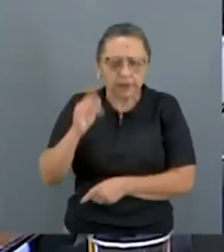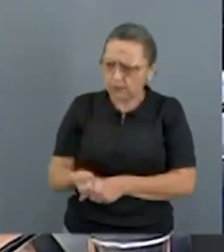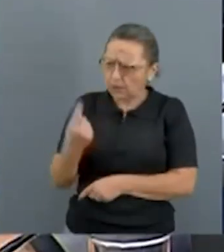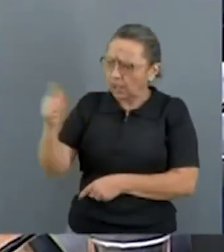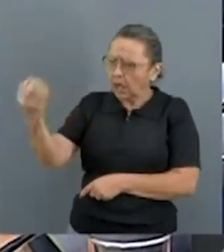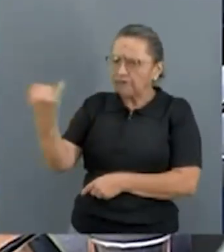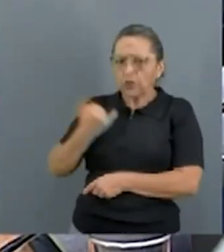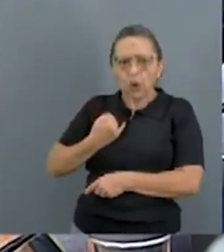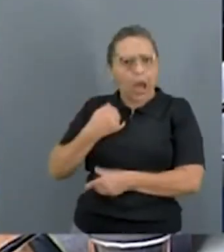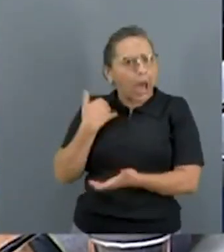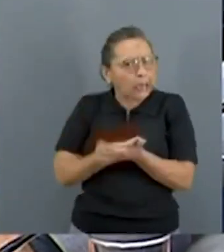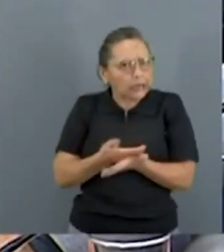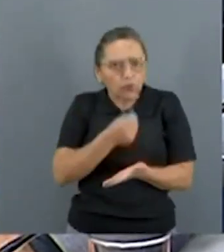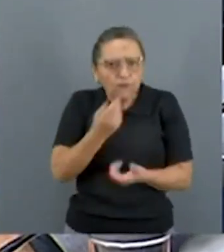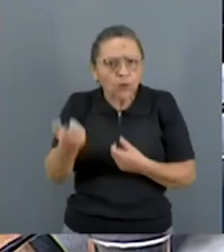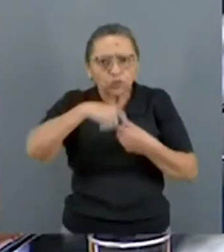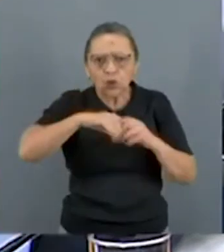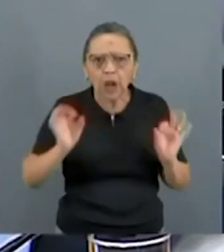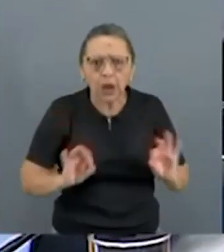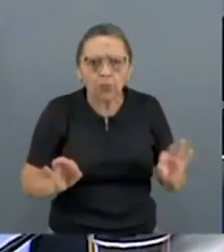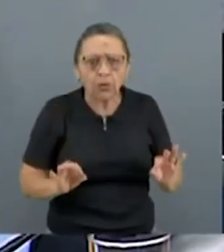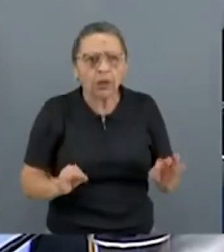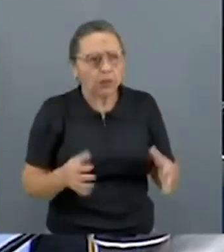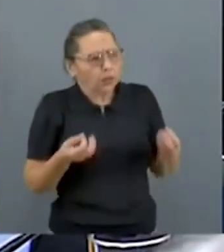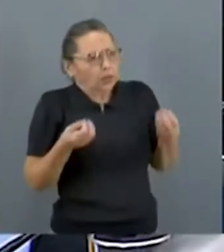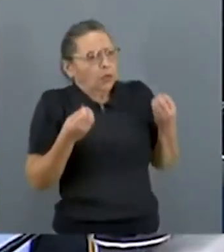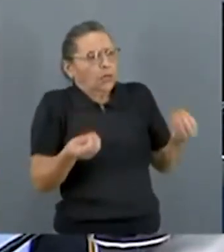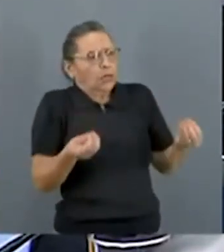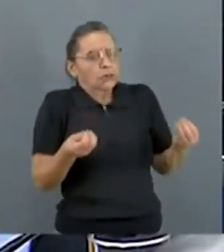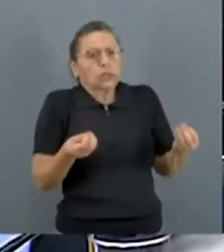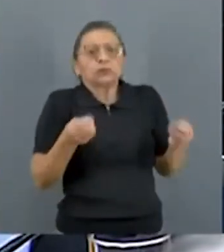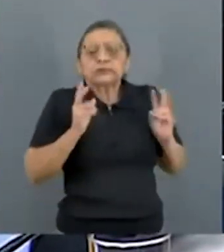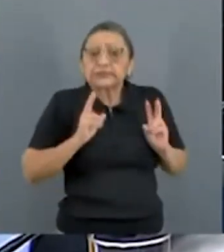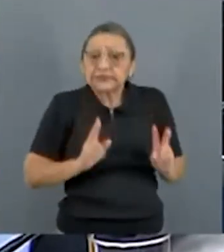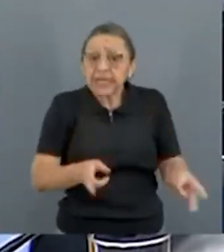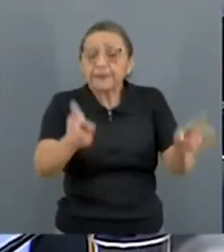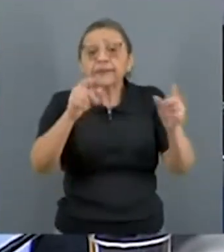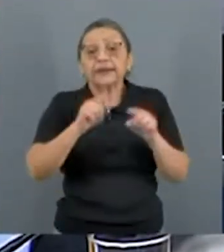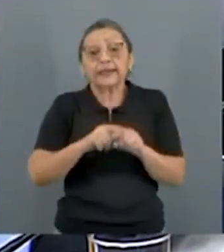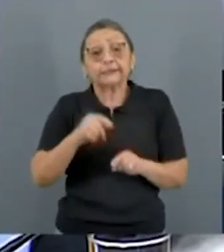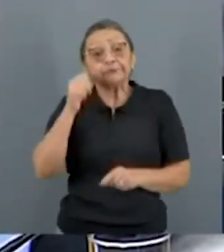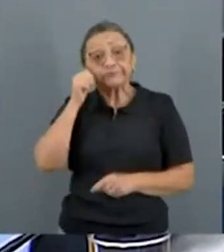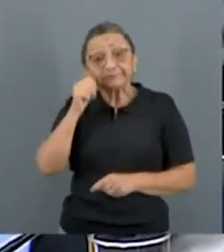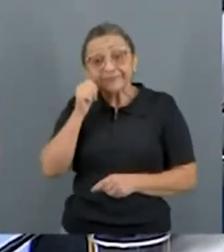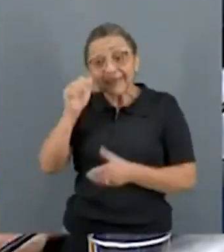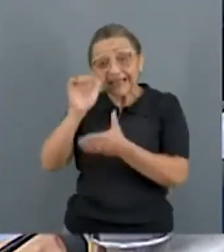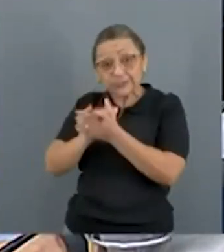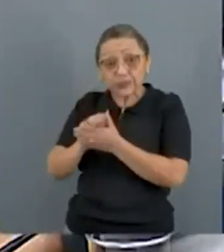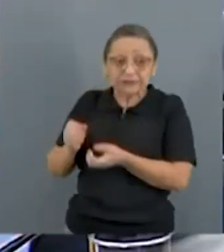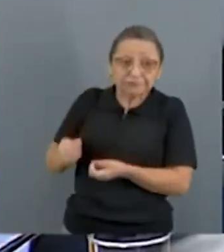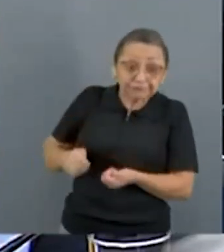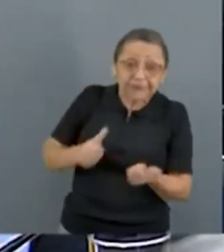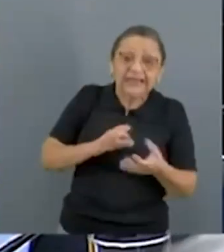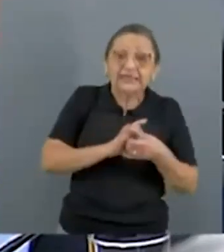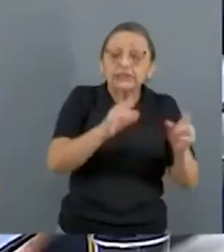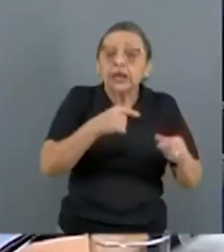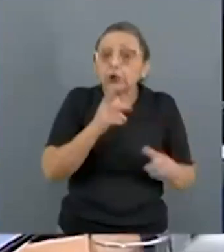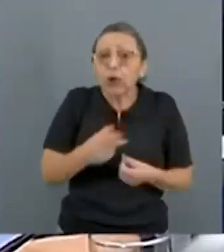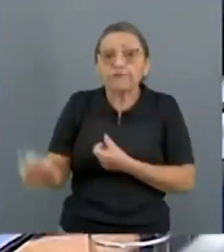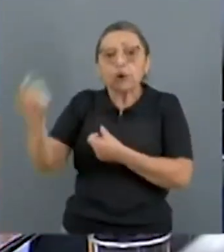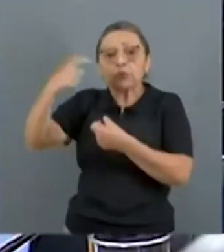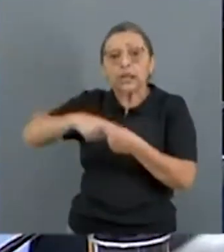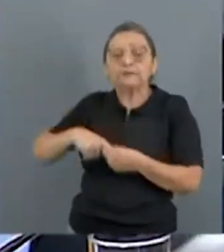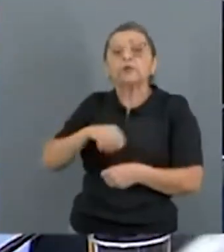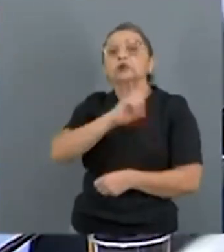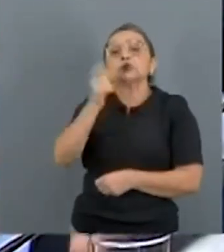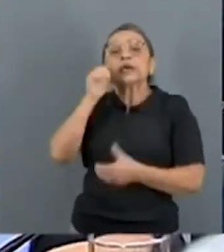também não voltou, não. Quer dizer, toda vez eu saía da saidinha que a esposa dava para ele e eu nunca voltava. O dia que a esposa dele falou